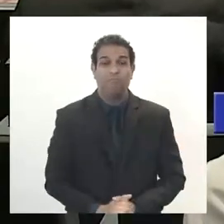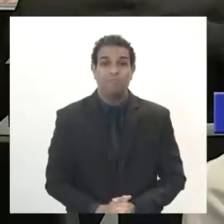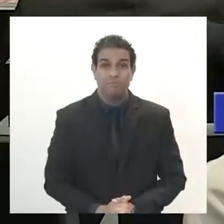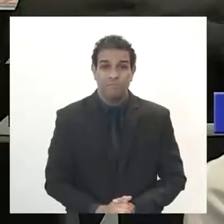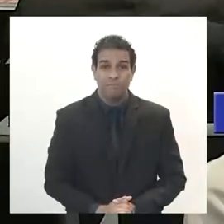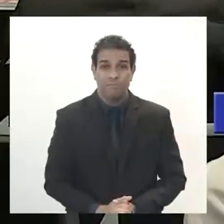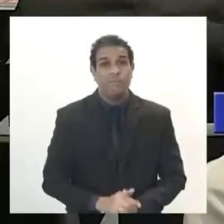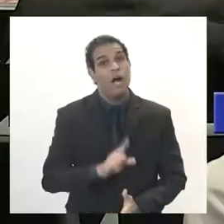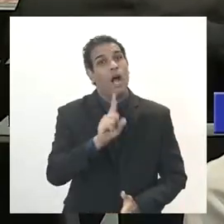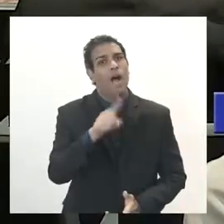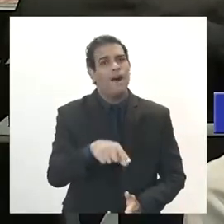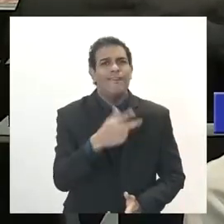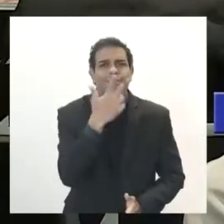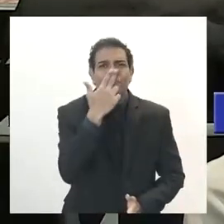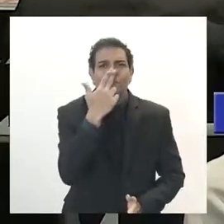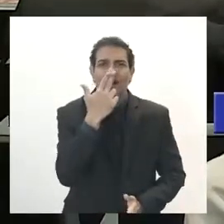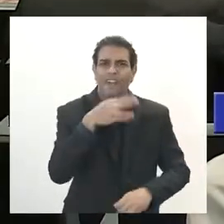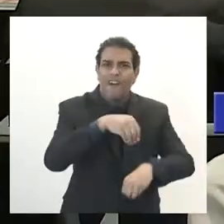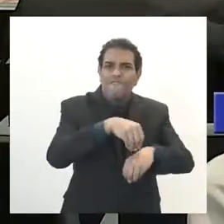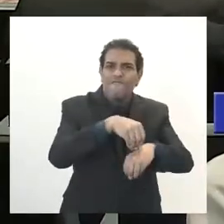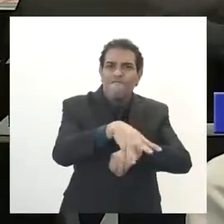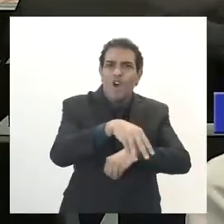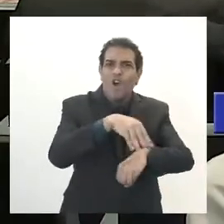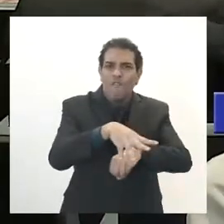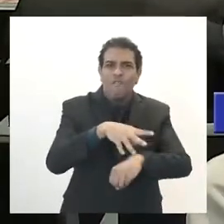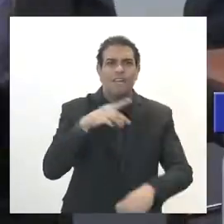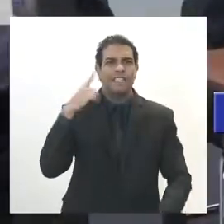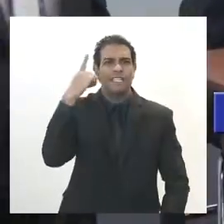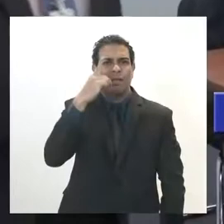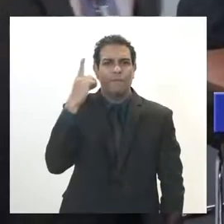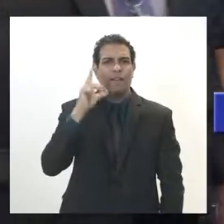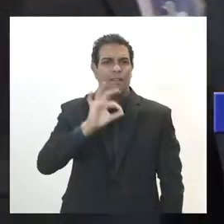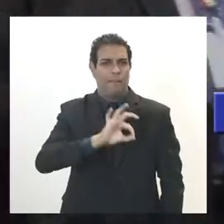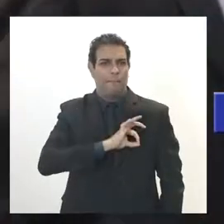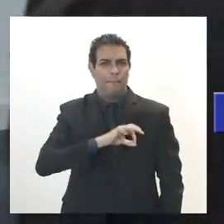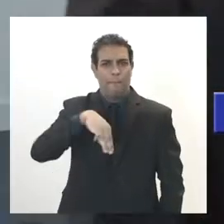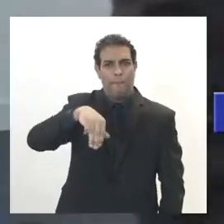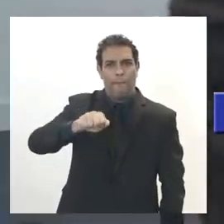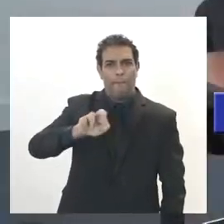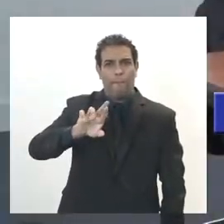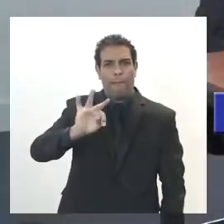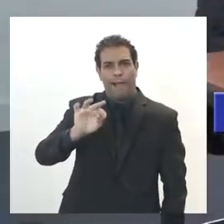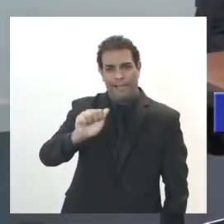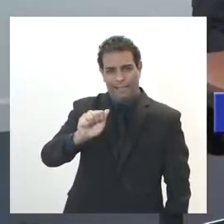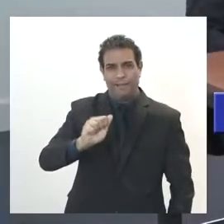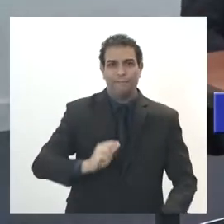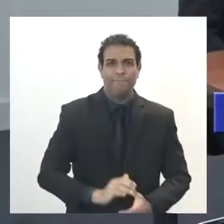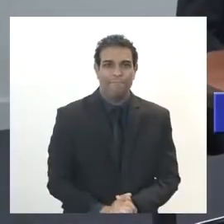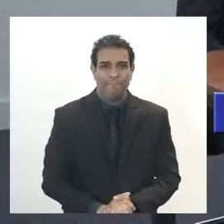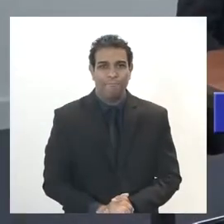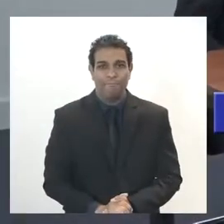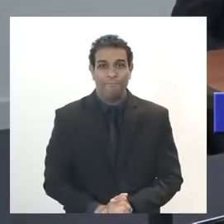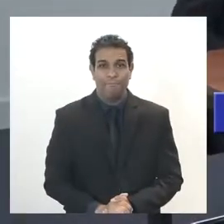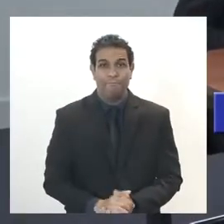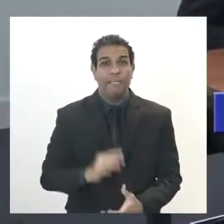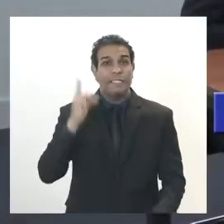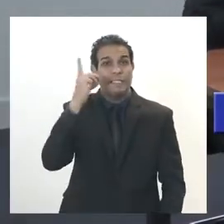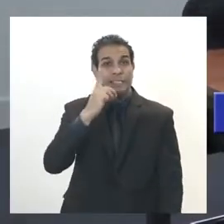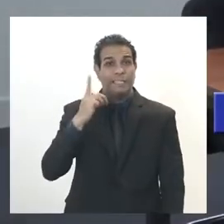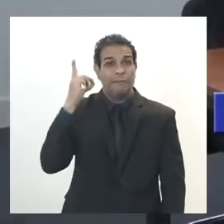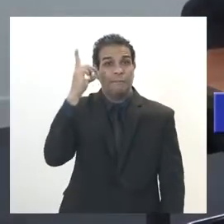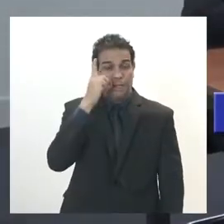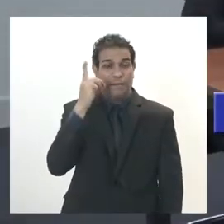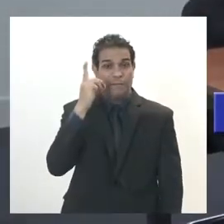e o que é uma mensagem deputada Martha Rocha a minha esquerda Deputado waldeck Carneiro